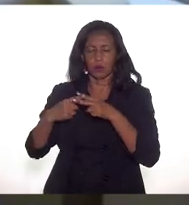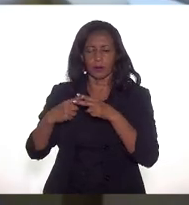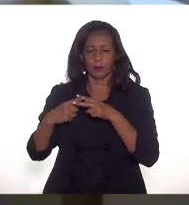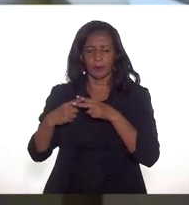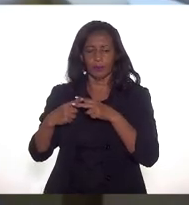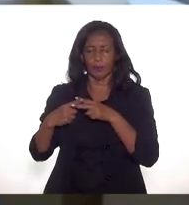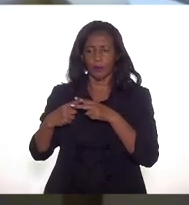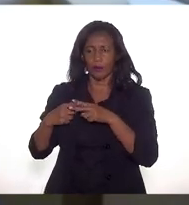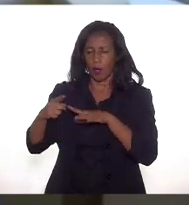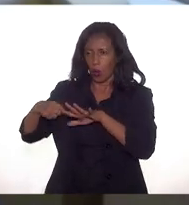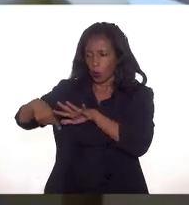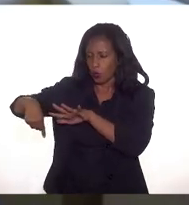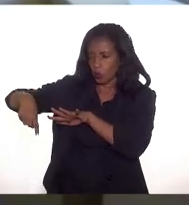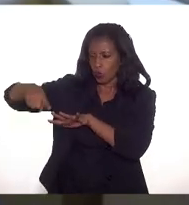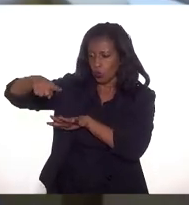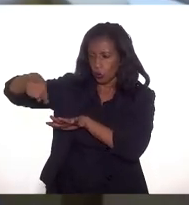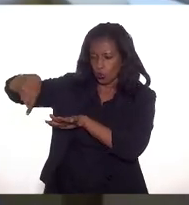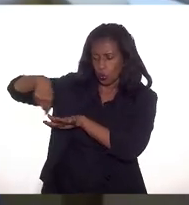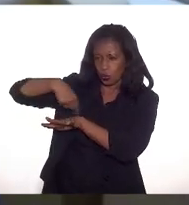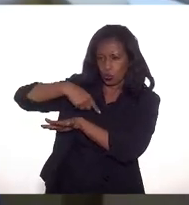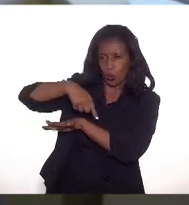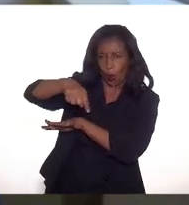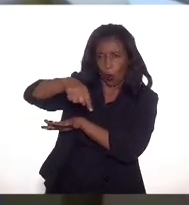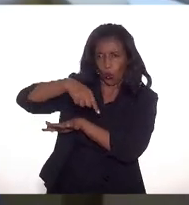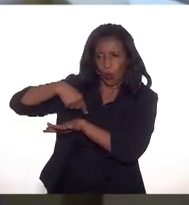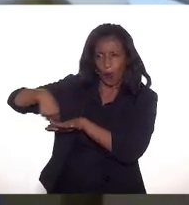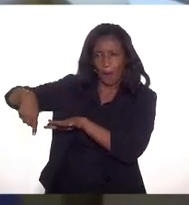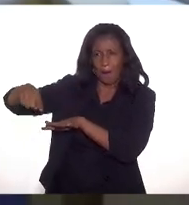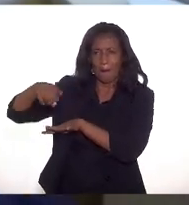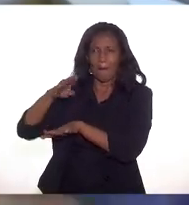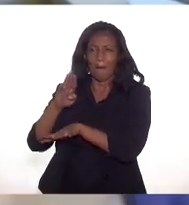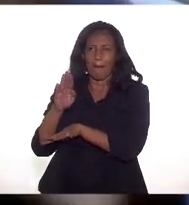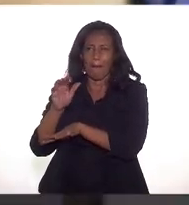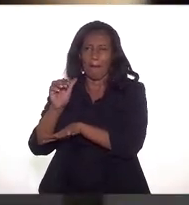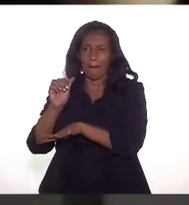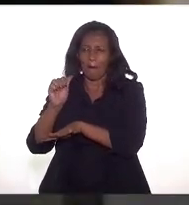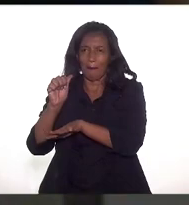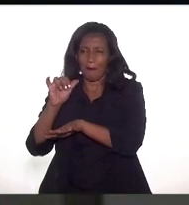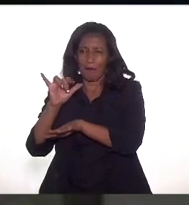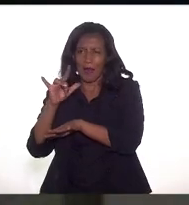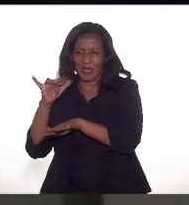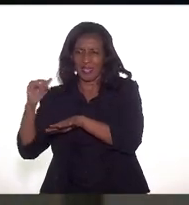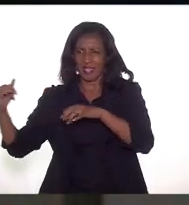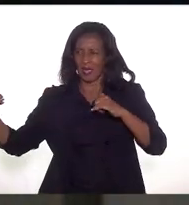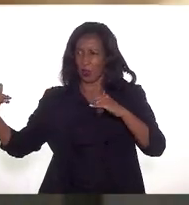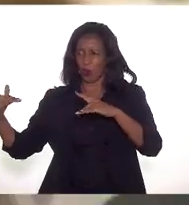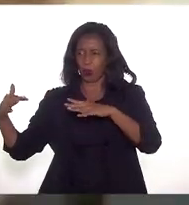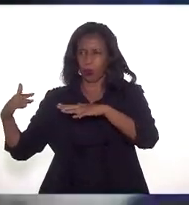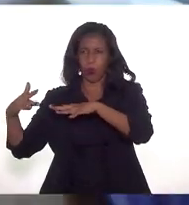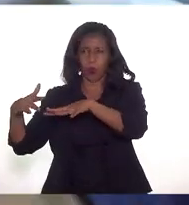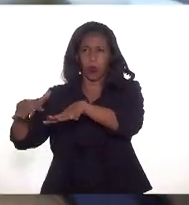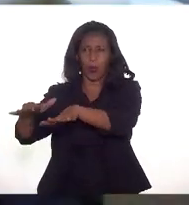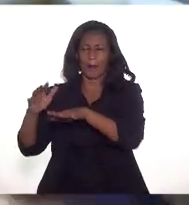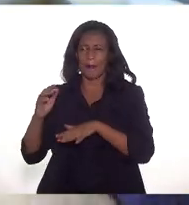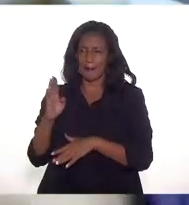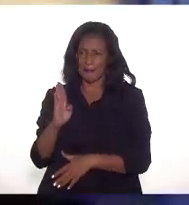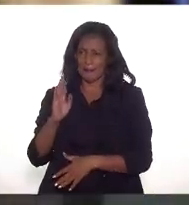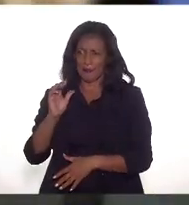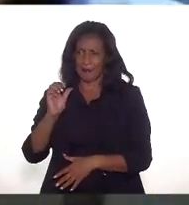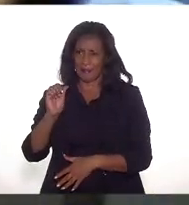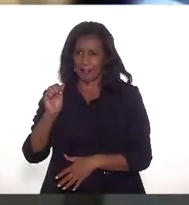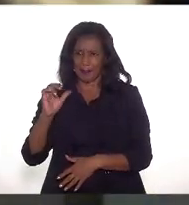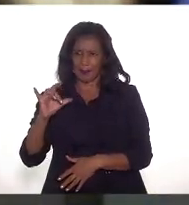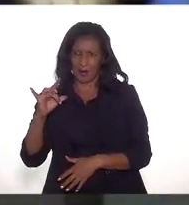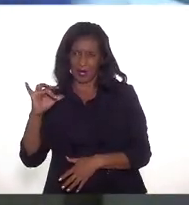do entorno, do que eu estou chamando a bacia do rio Guandu, Guandu e seus afluentes. Isto é, não